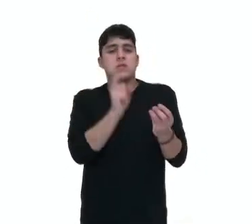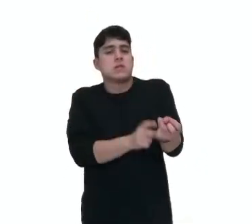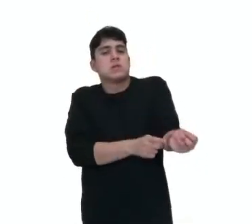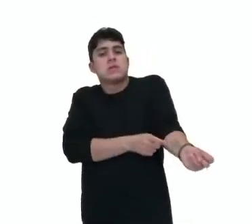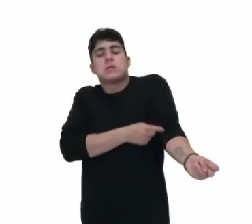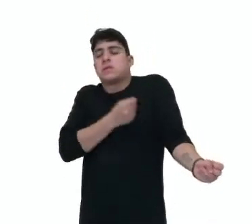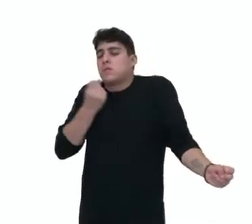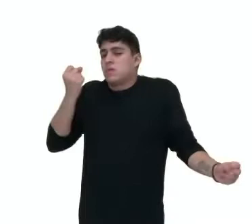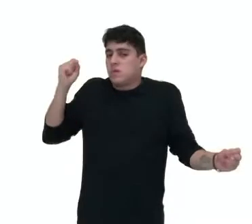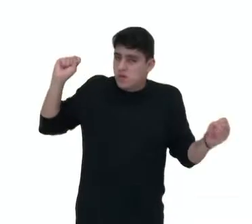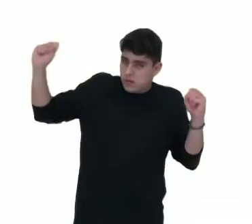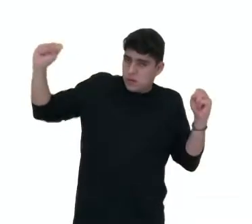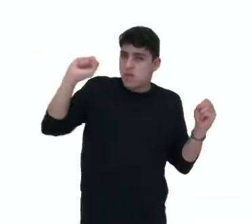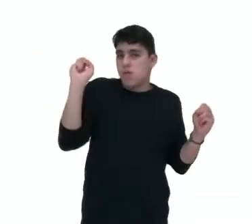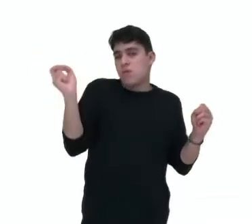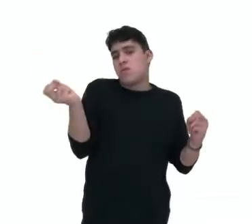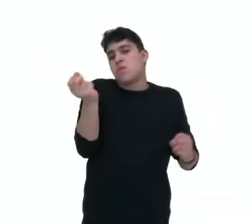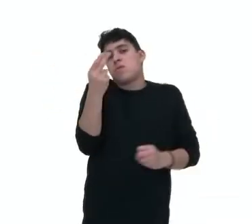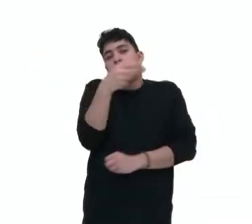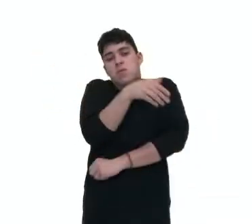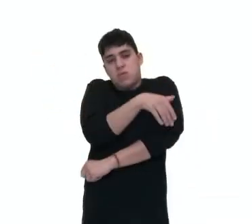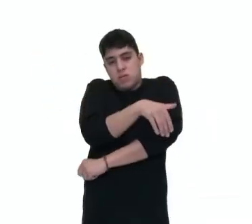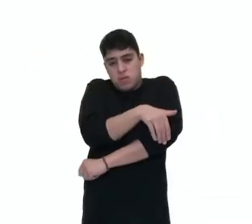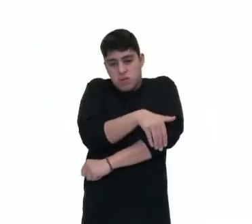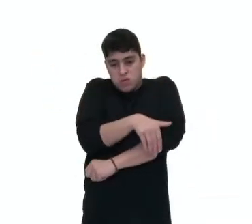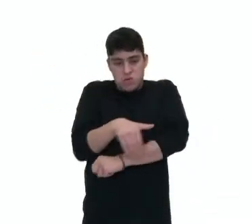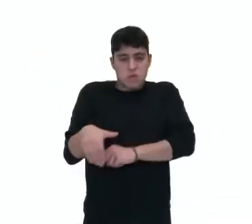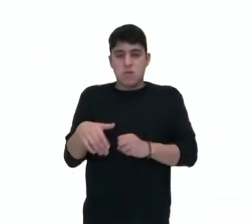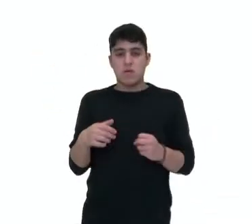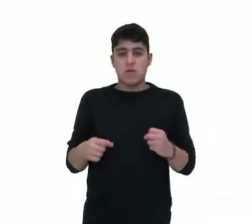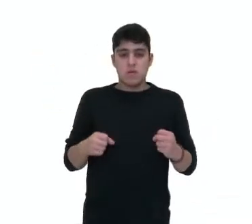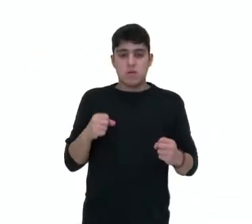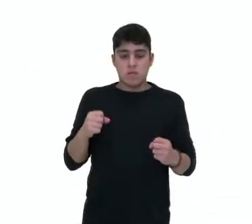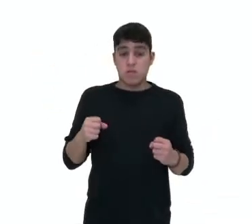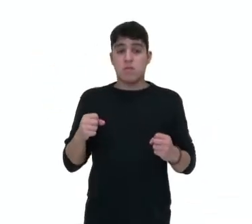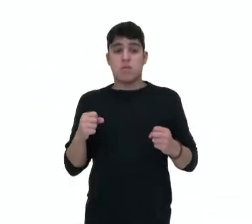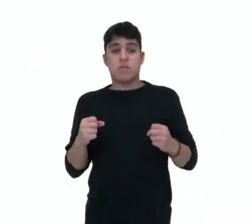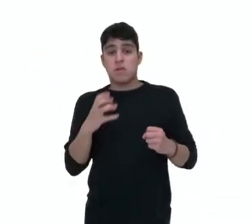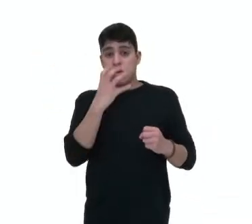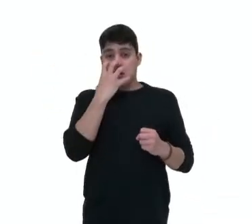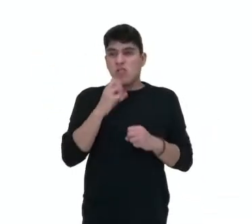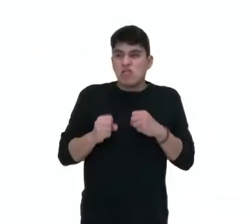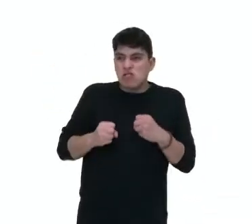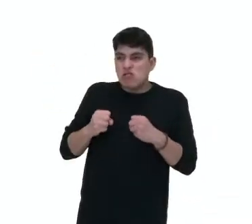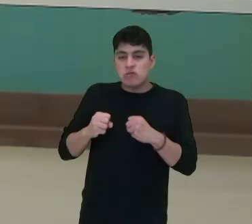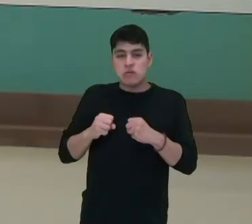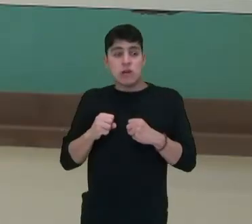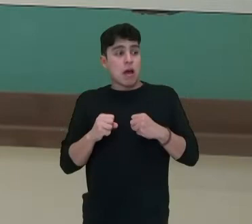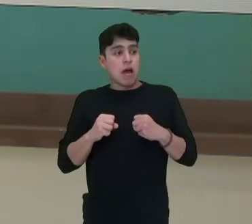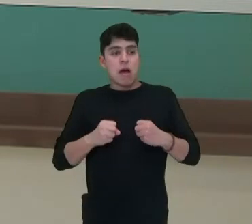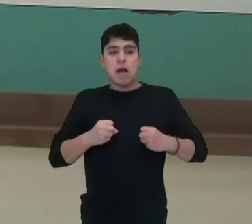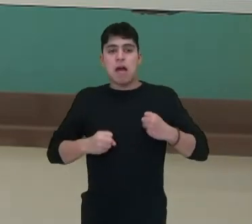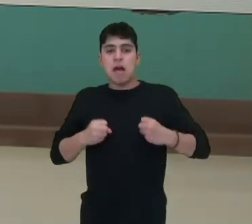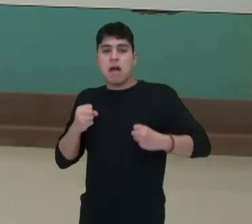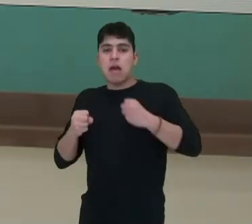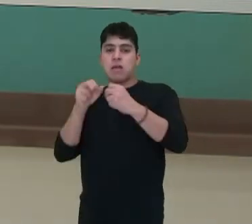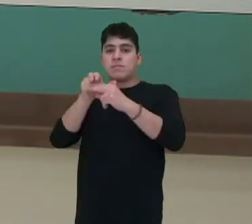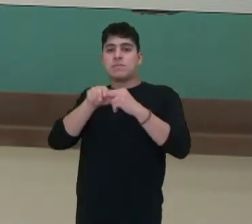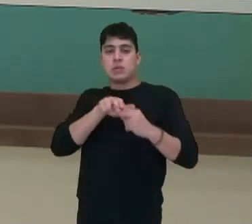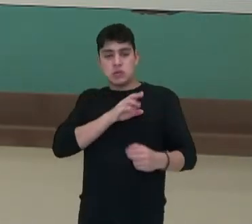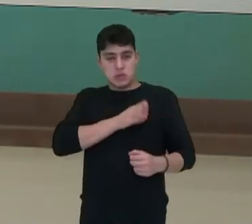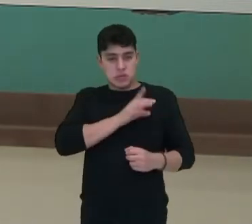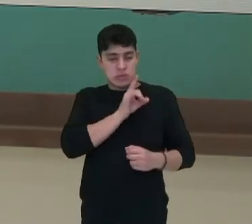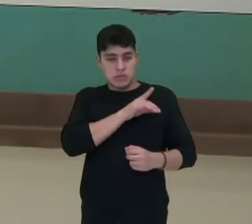nervosos, estávamos andando na rua e vimos um cachorro querendo nos morder. A gente ficou nervoso e começou a correr. E o coração bateu mais